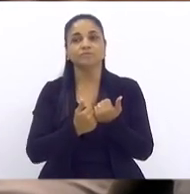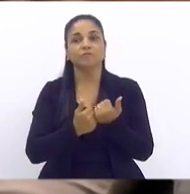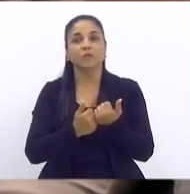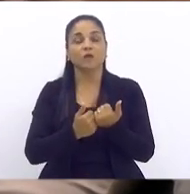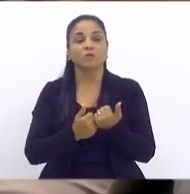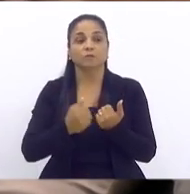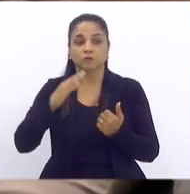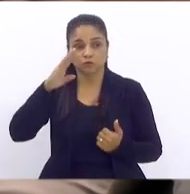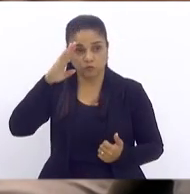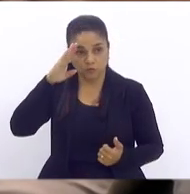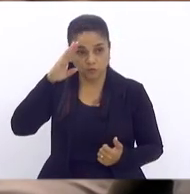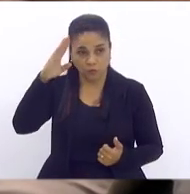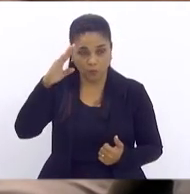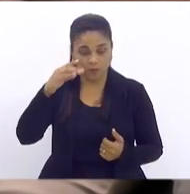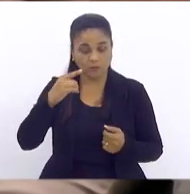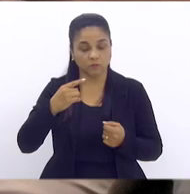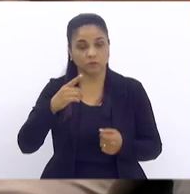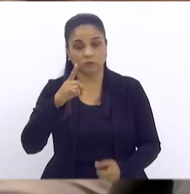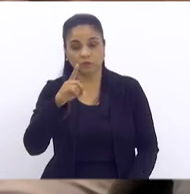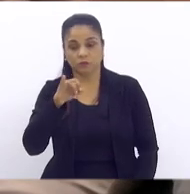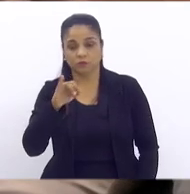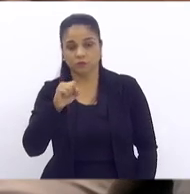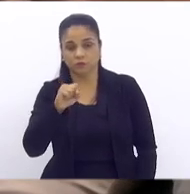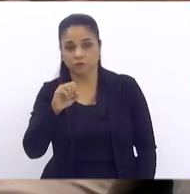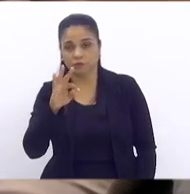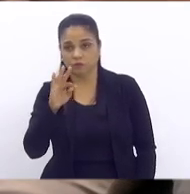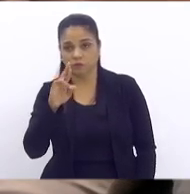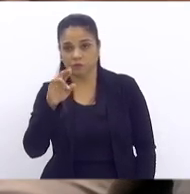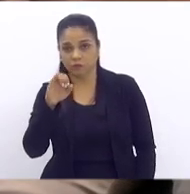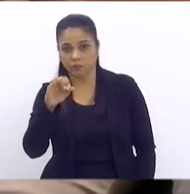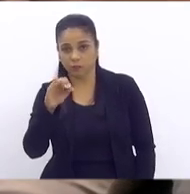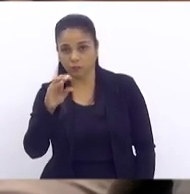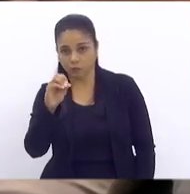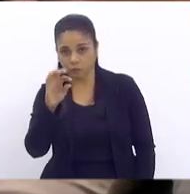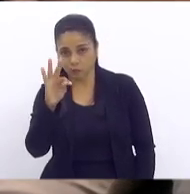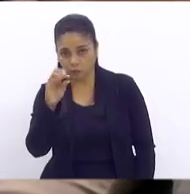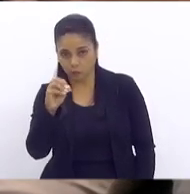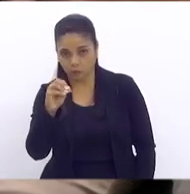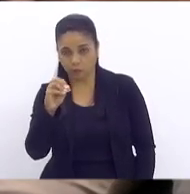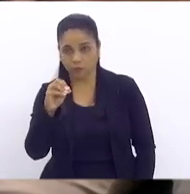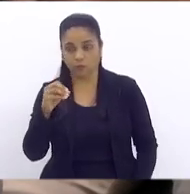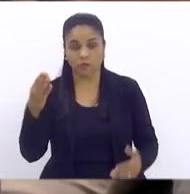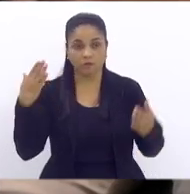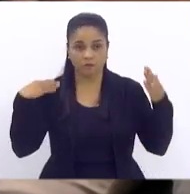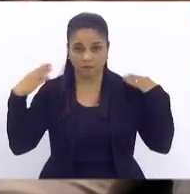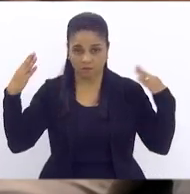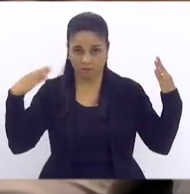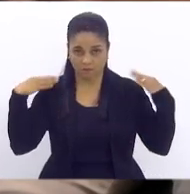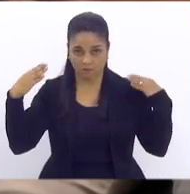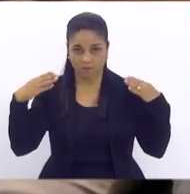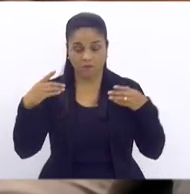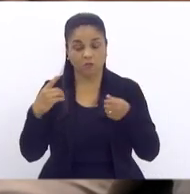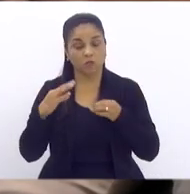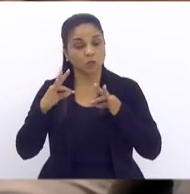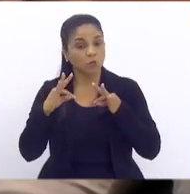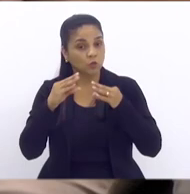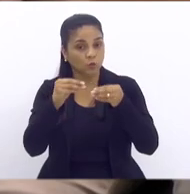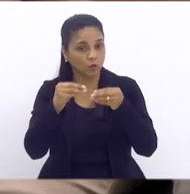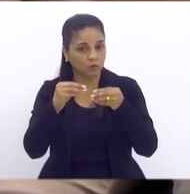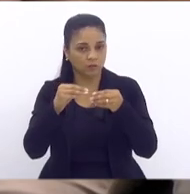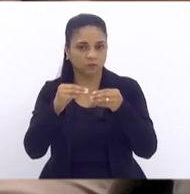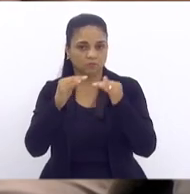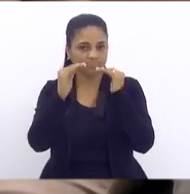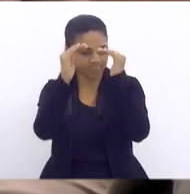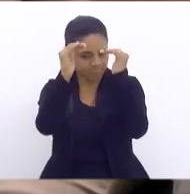pelos comandos dos distritos navais. Todas as capitanias são subordinadas aos comandos dos distritos navais. E